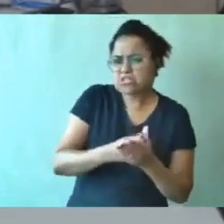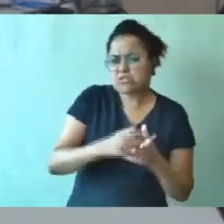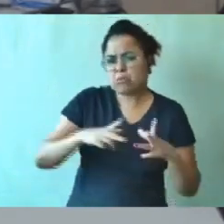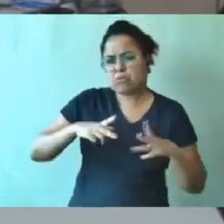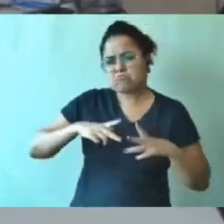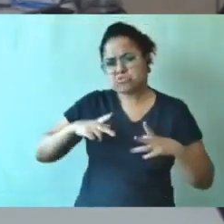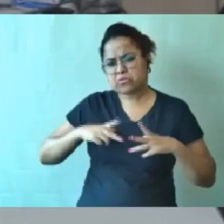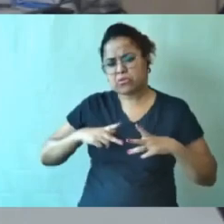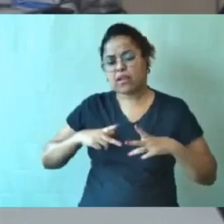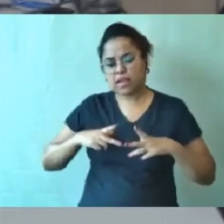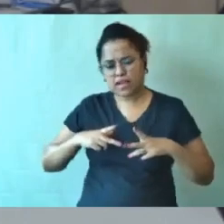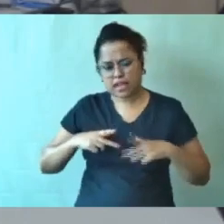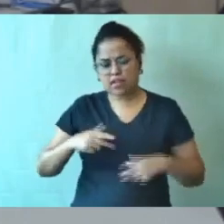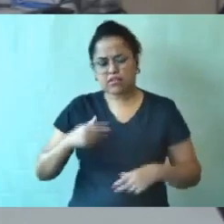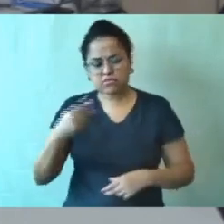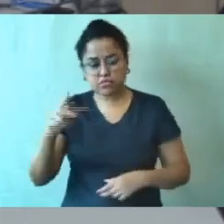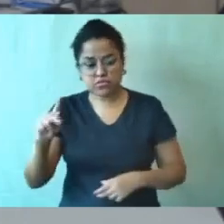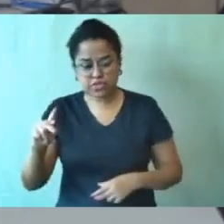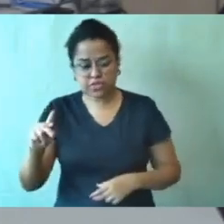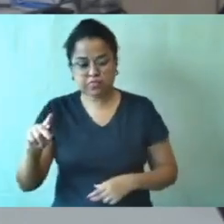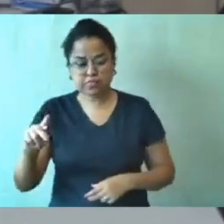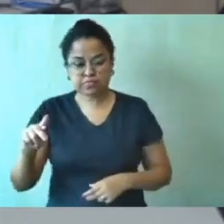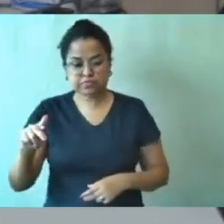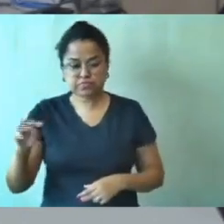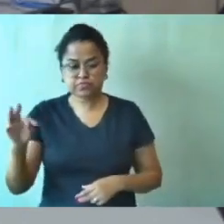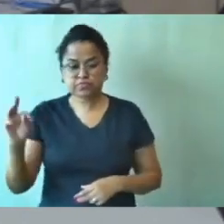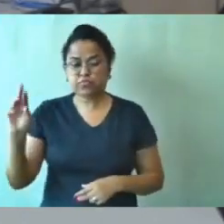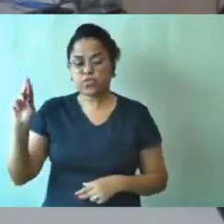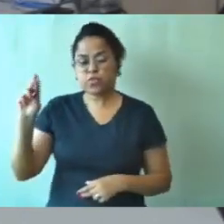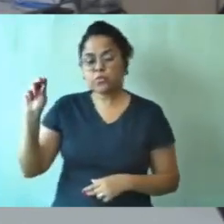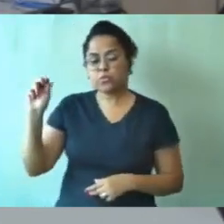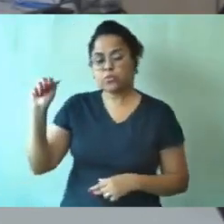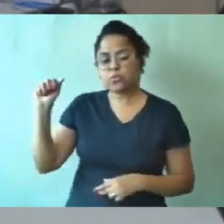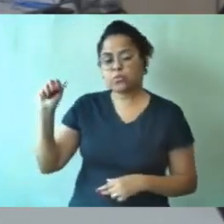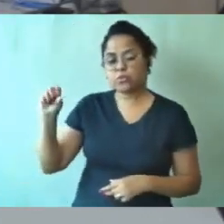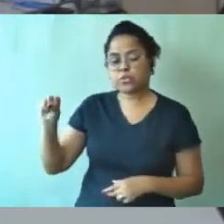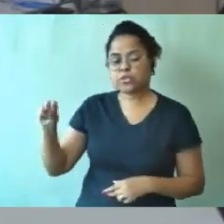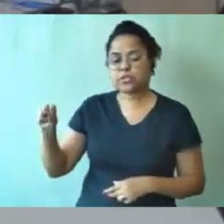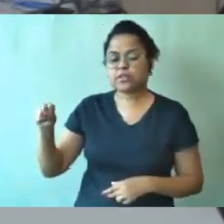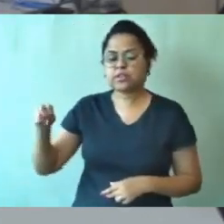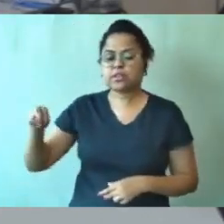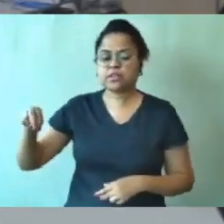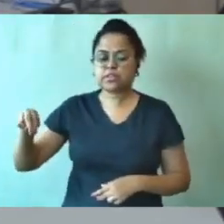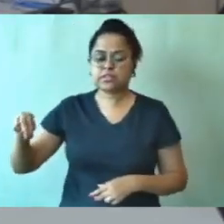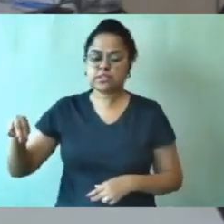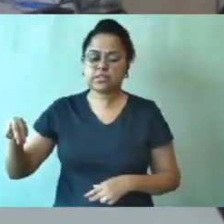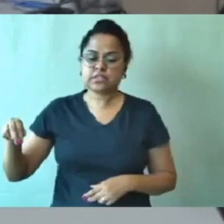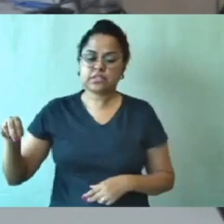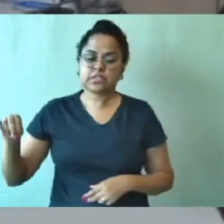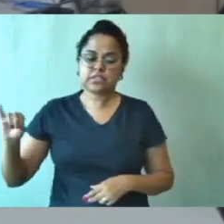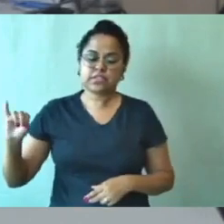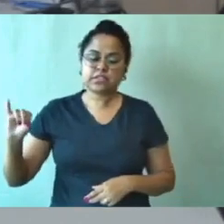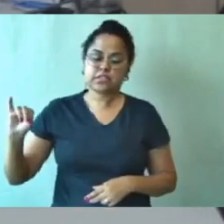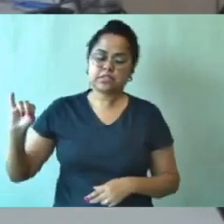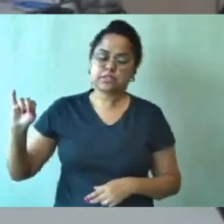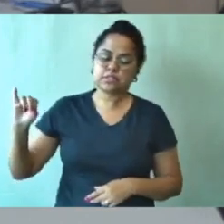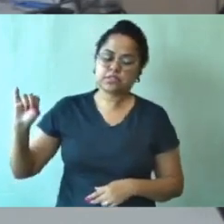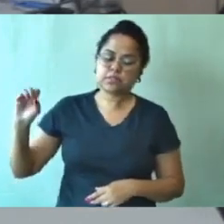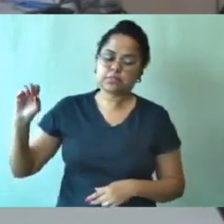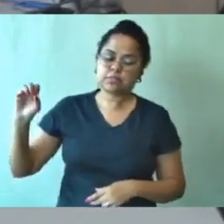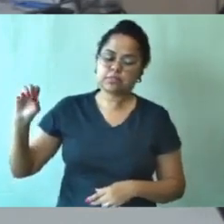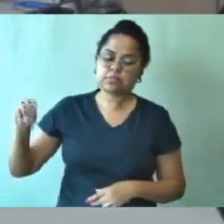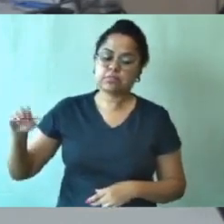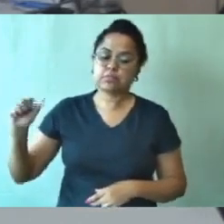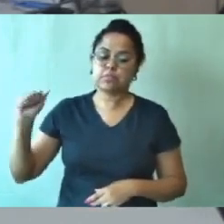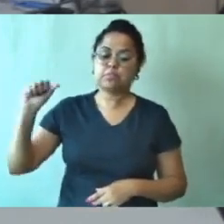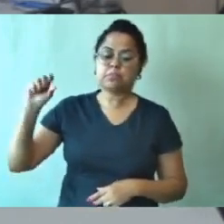o senhor, com a Transimão e o grupo, né, eu estou falando aqui de forma genérica. E aí, ok, foi então, mais uma vez, cedido os